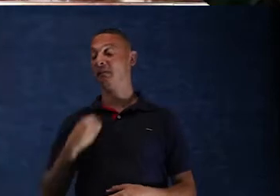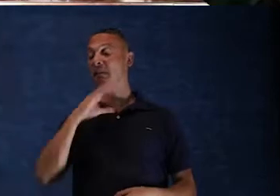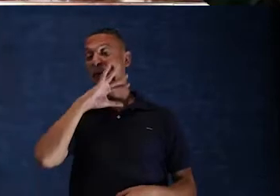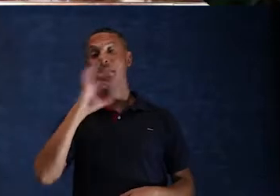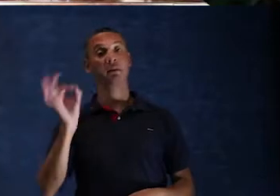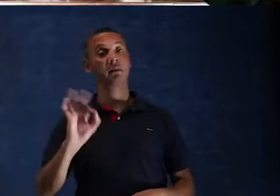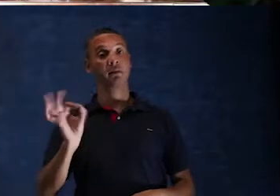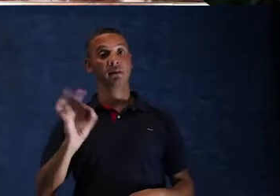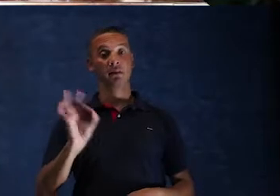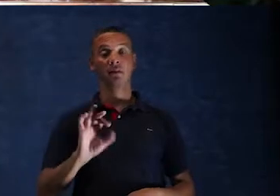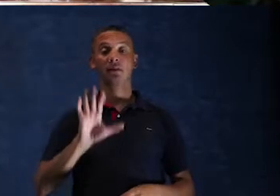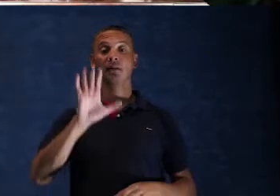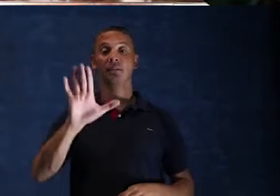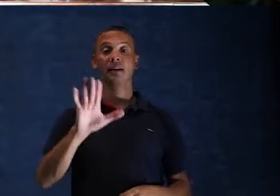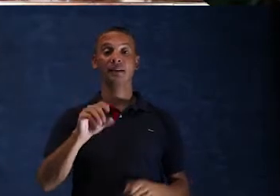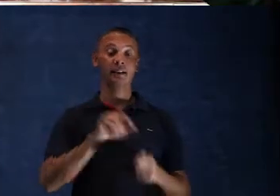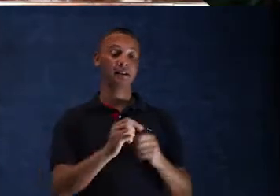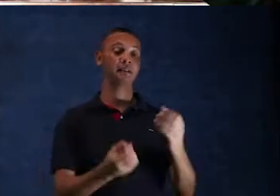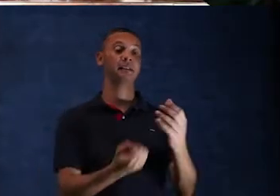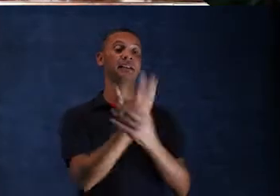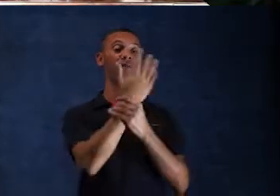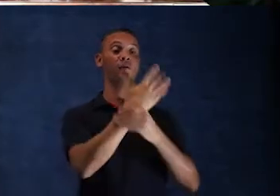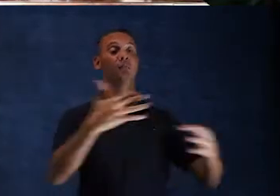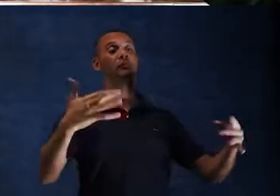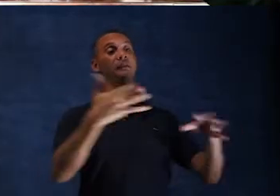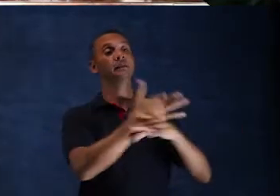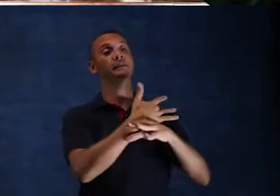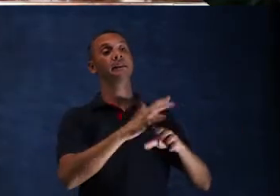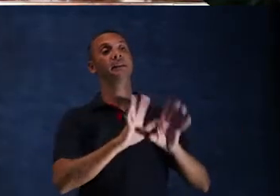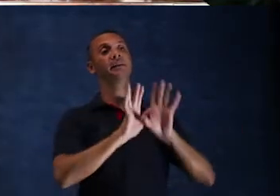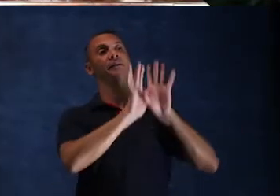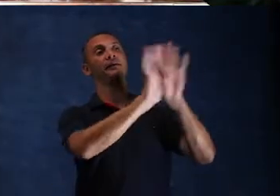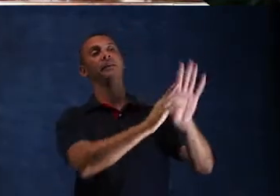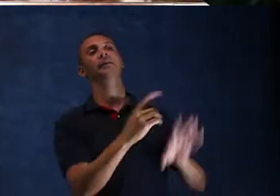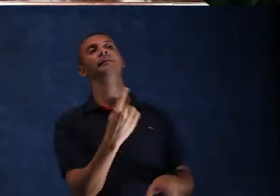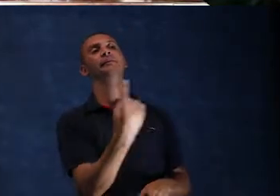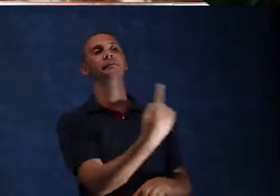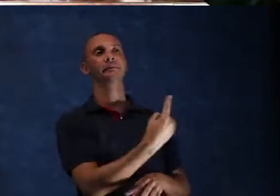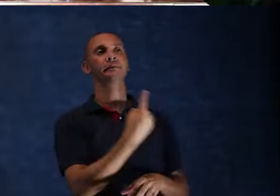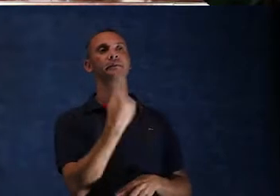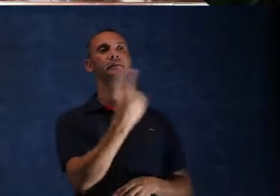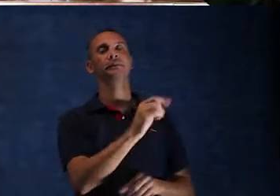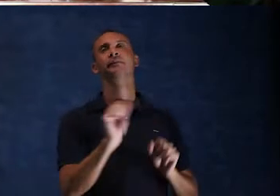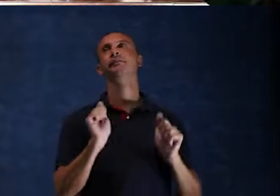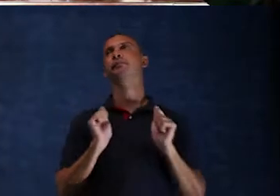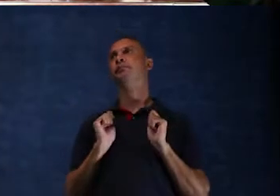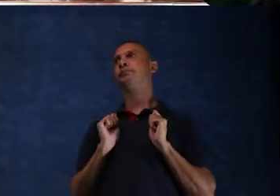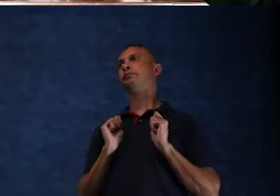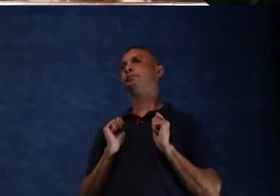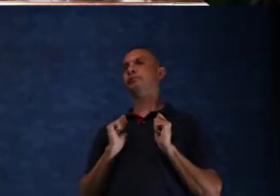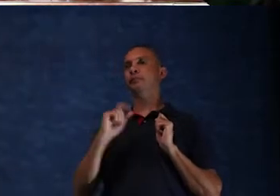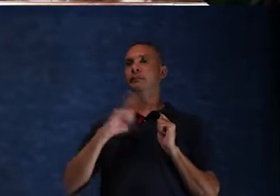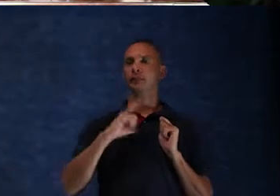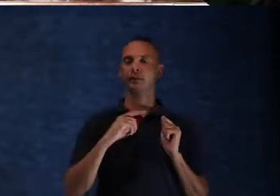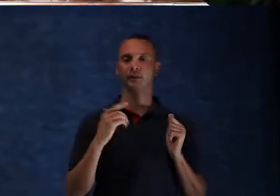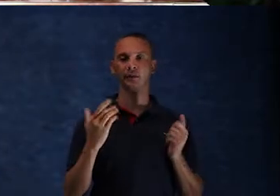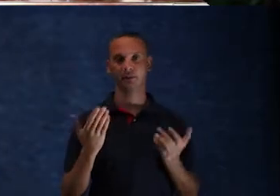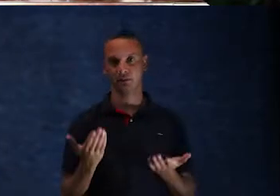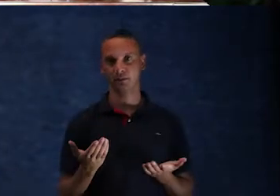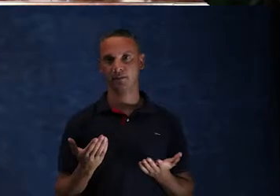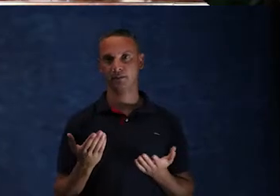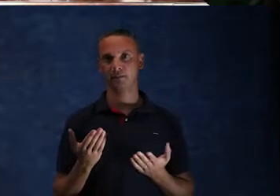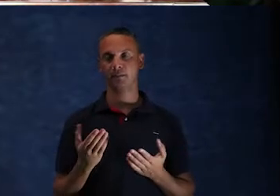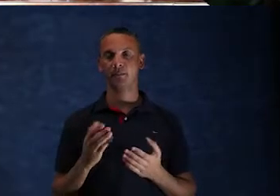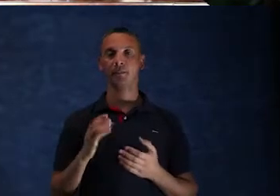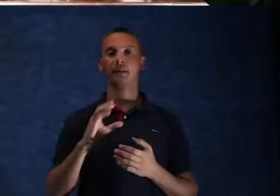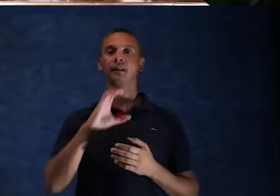né? Mas ele funda uma cidade e vai ficar sedentário. Né? Então, você vê que ele se recusa